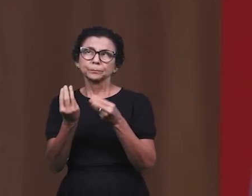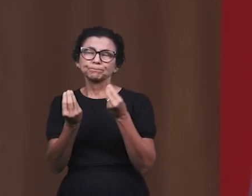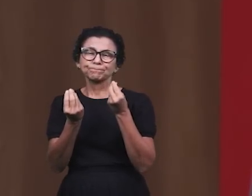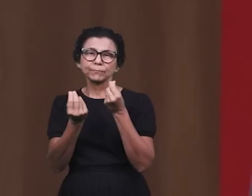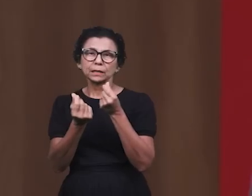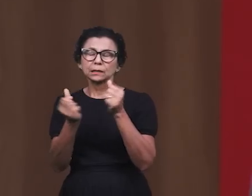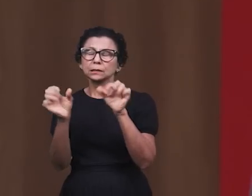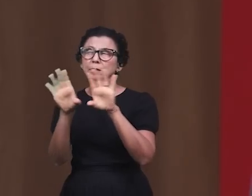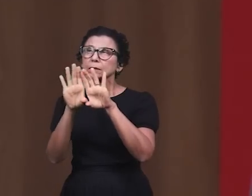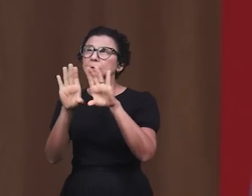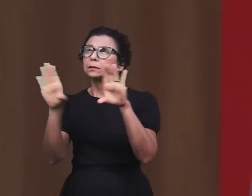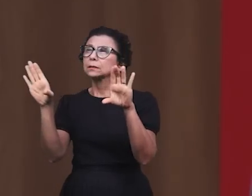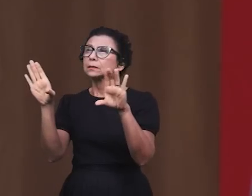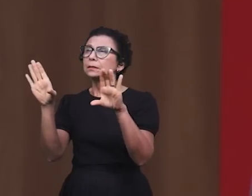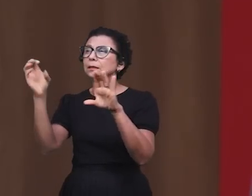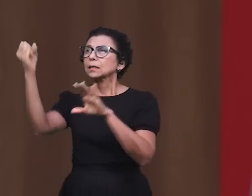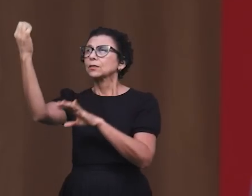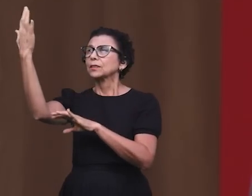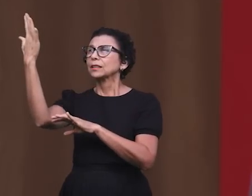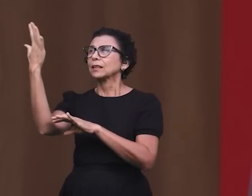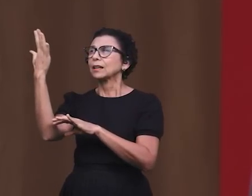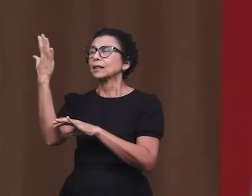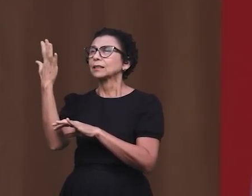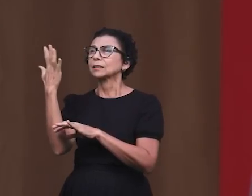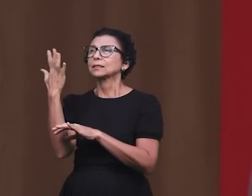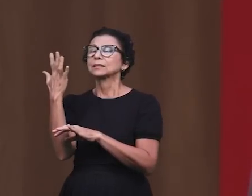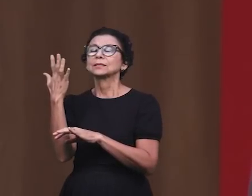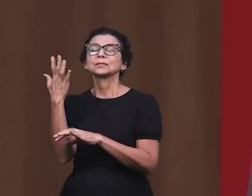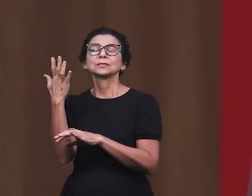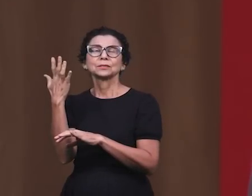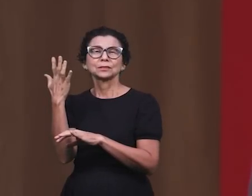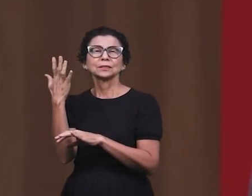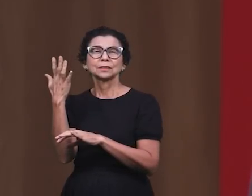vem da eternidade, né? O louvor,